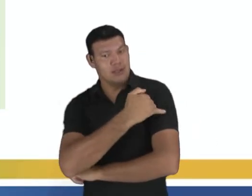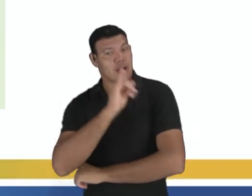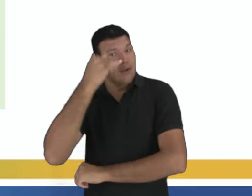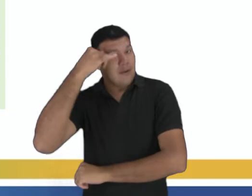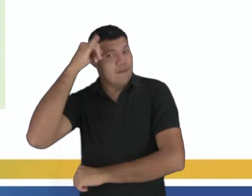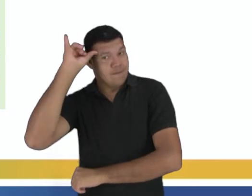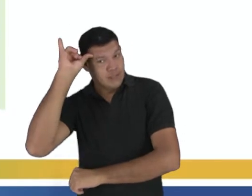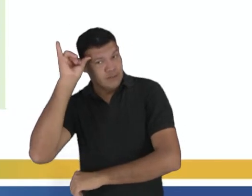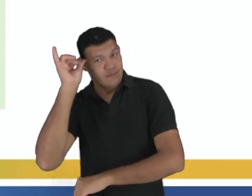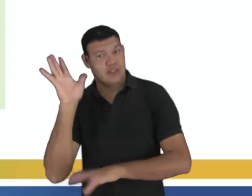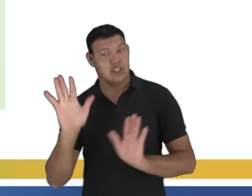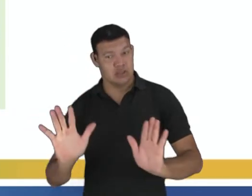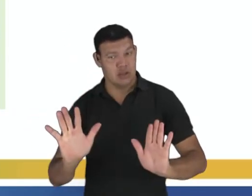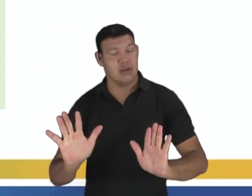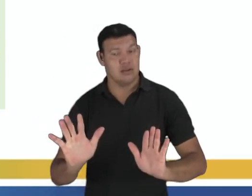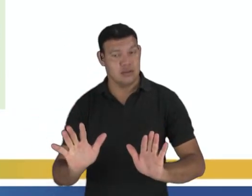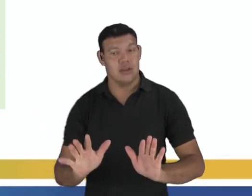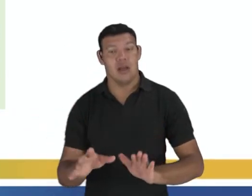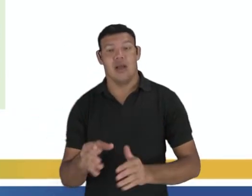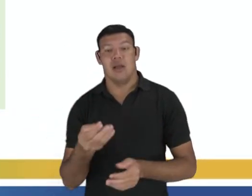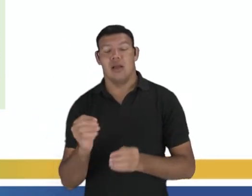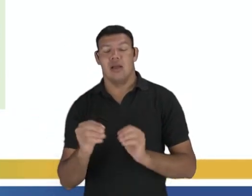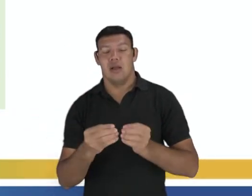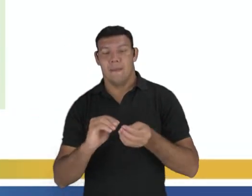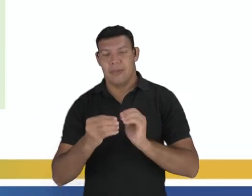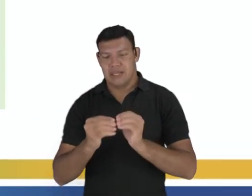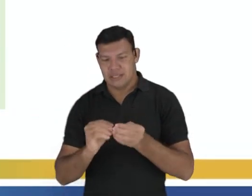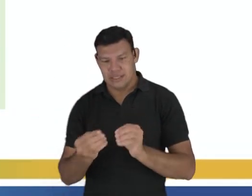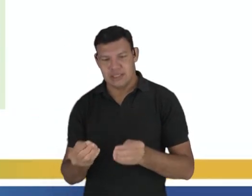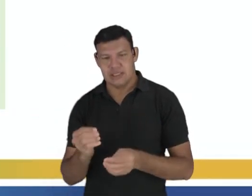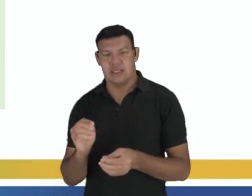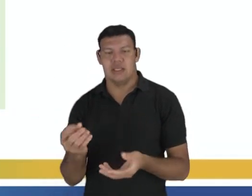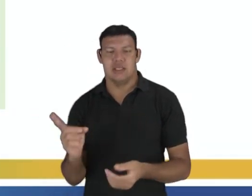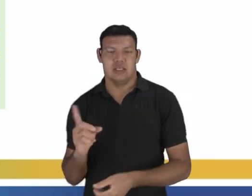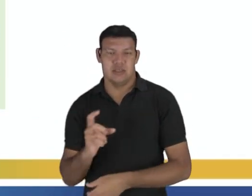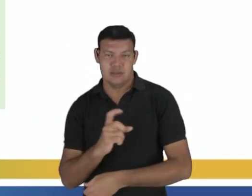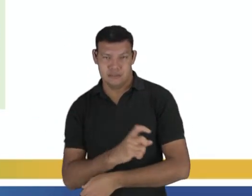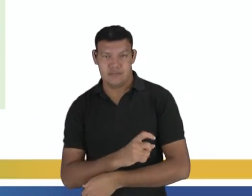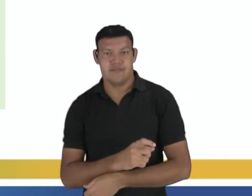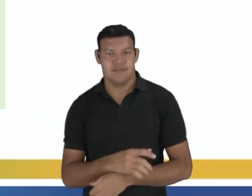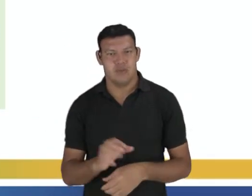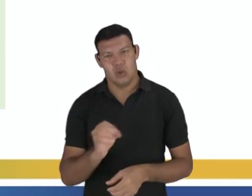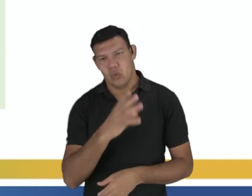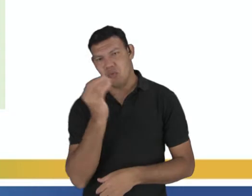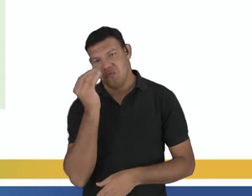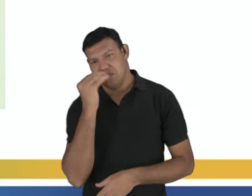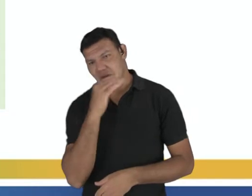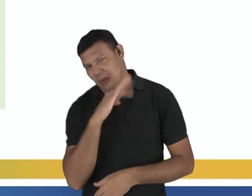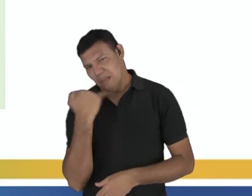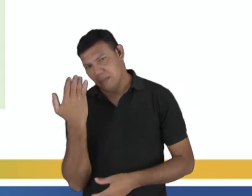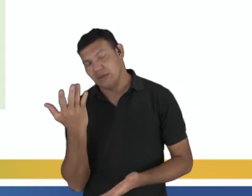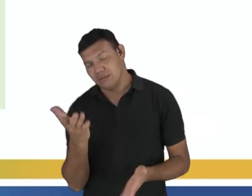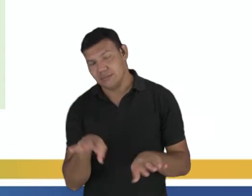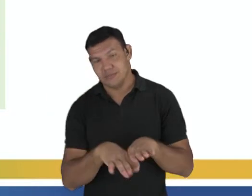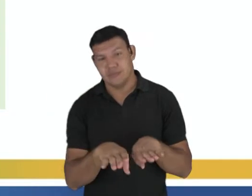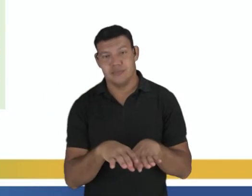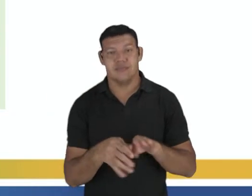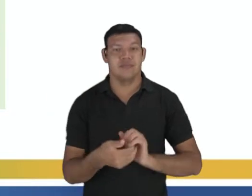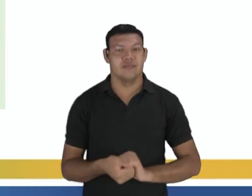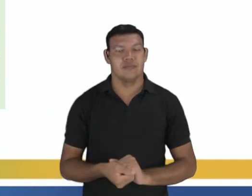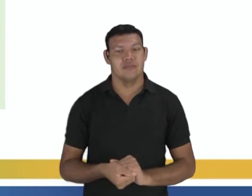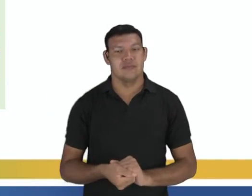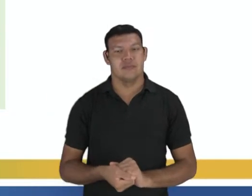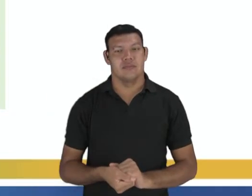imunológico. Então, nós só injetamos organismos enfraquecidos, mortos, ou só fragmentos desse organismo, tá? O